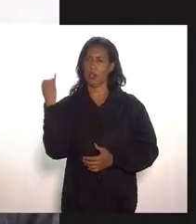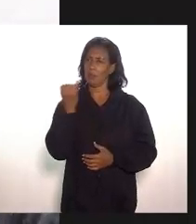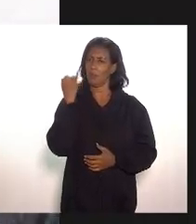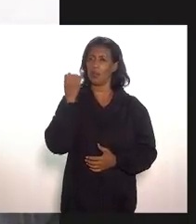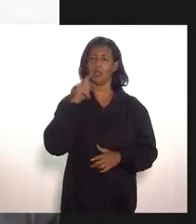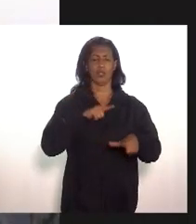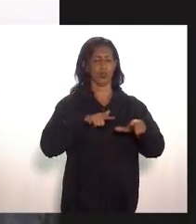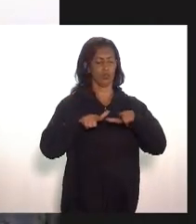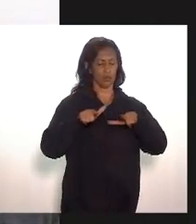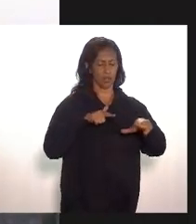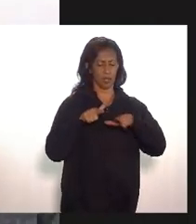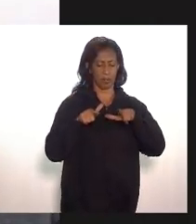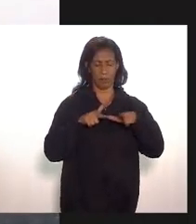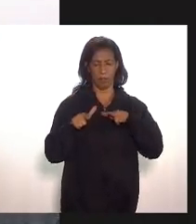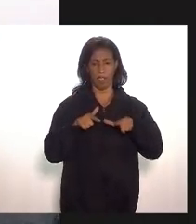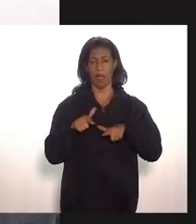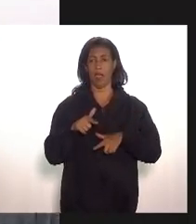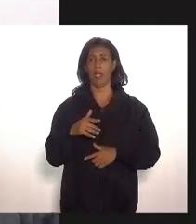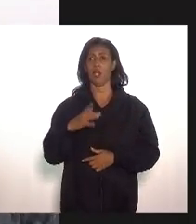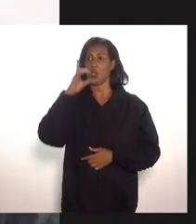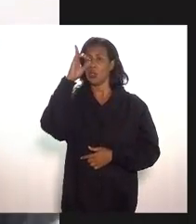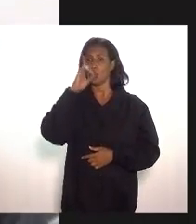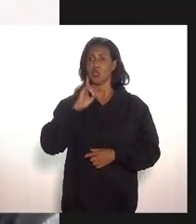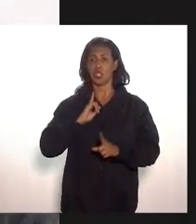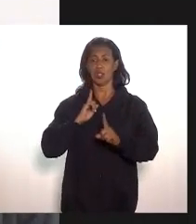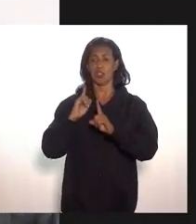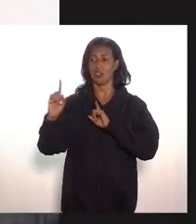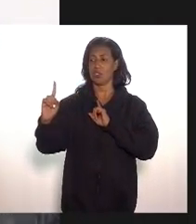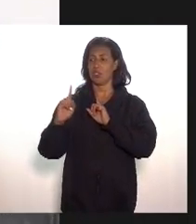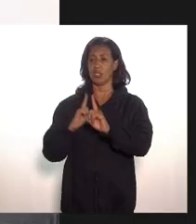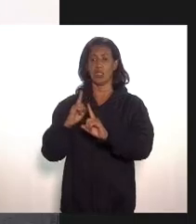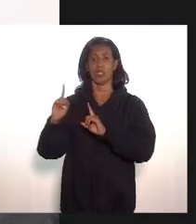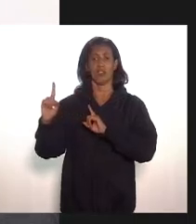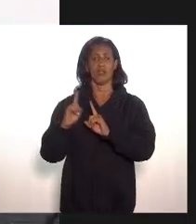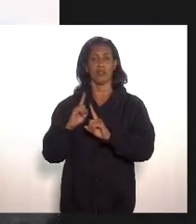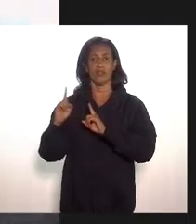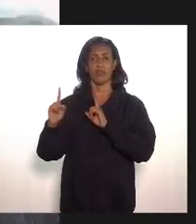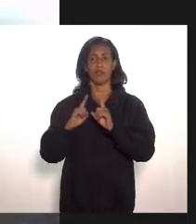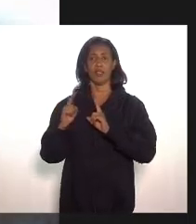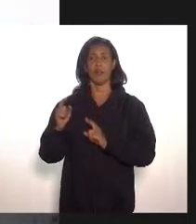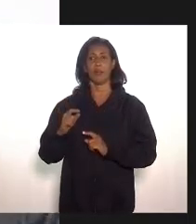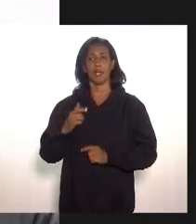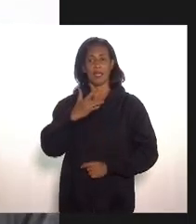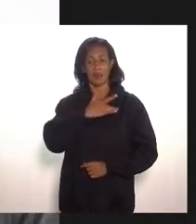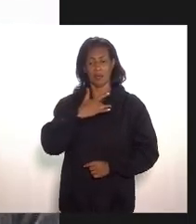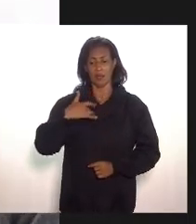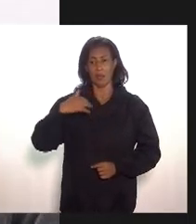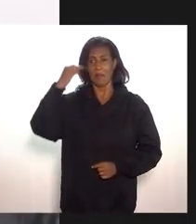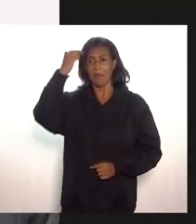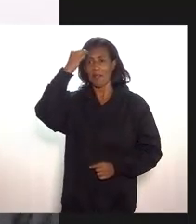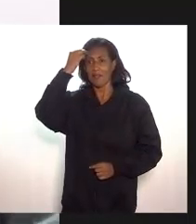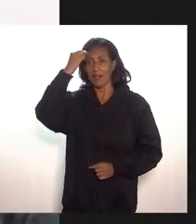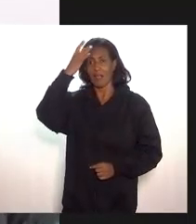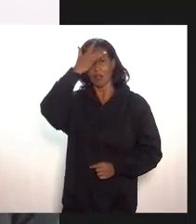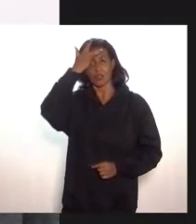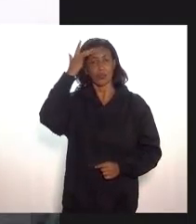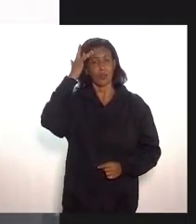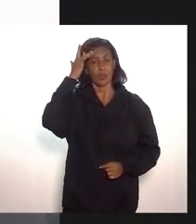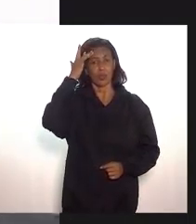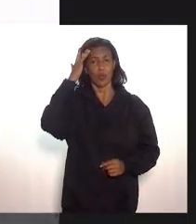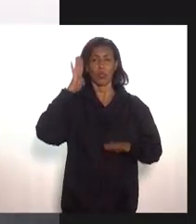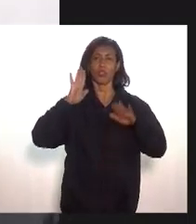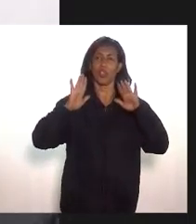trabalho, é essencial o direito de ir e vir, inclusive, para que se garanta a saúde mental das pessoas. Então, o que a gente defende,